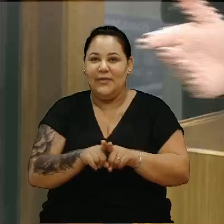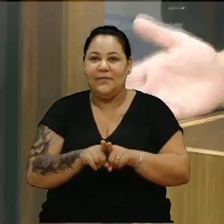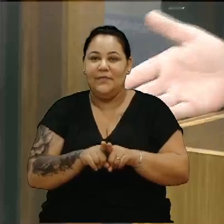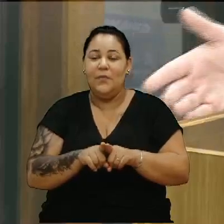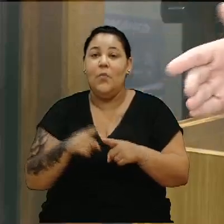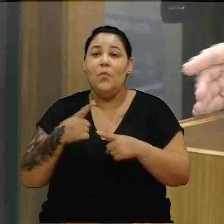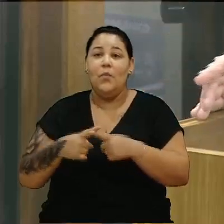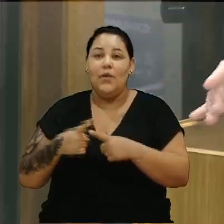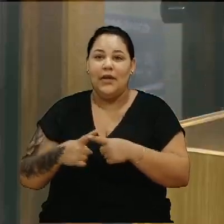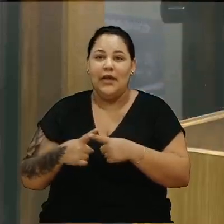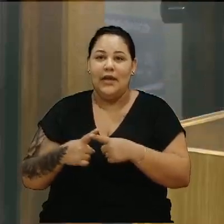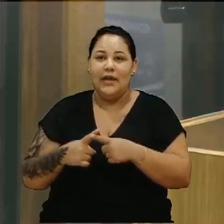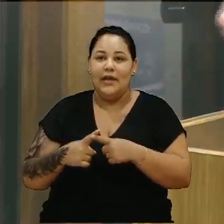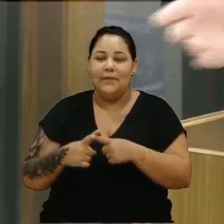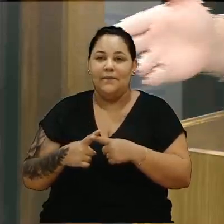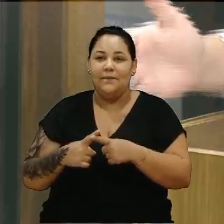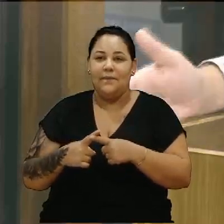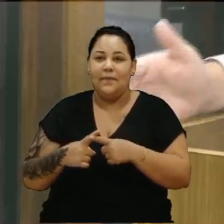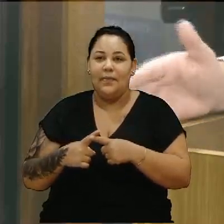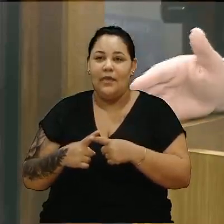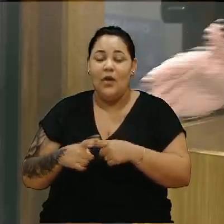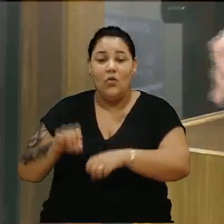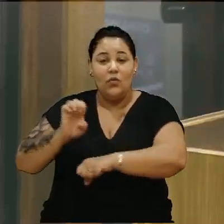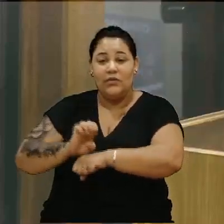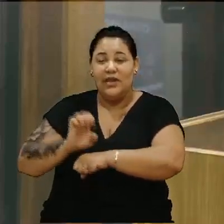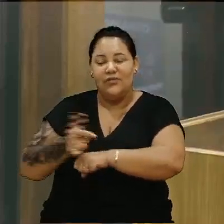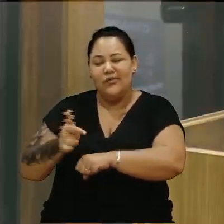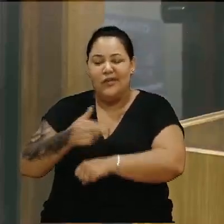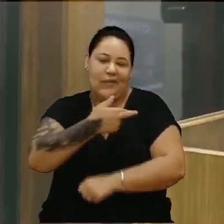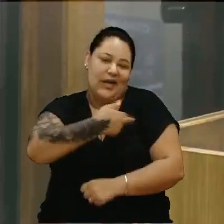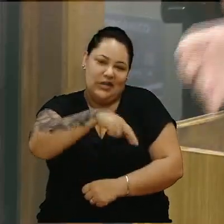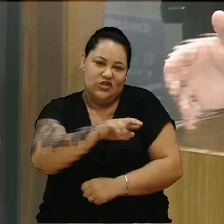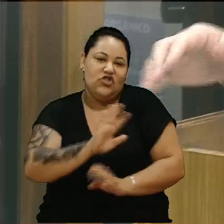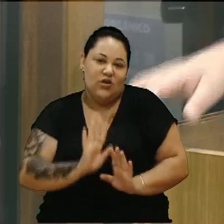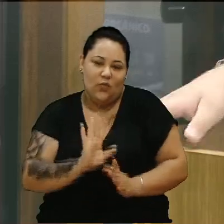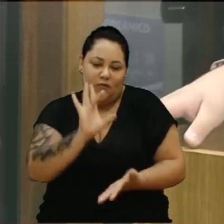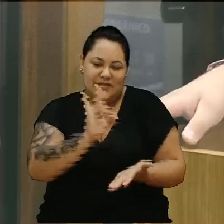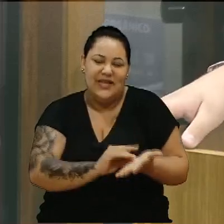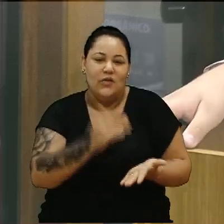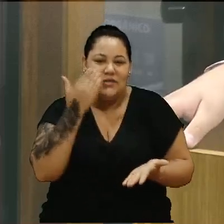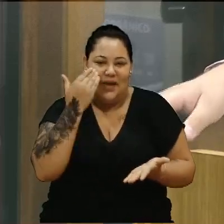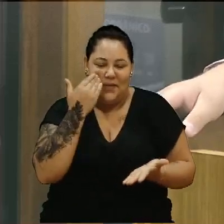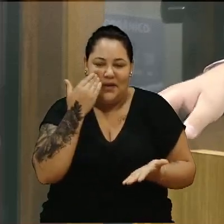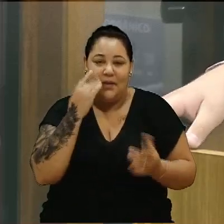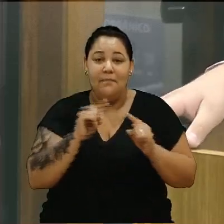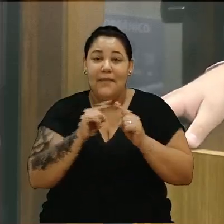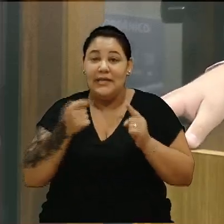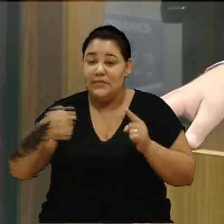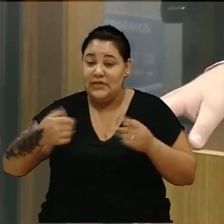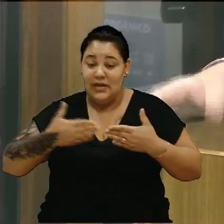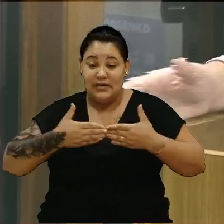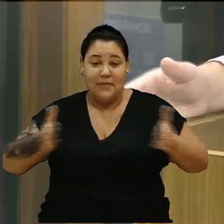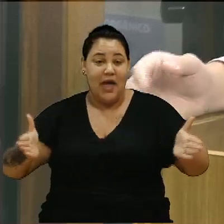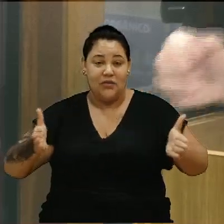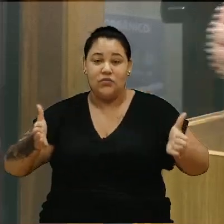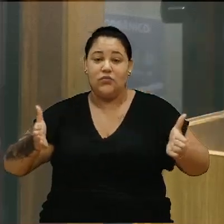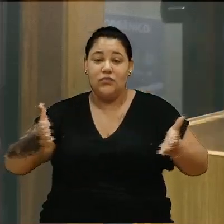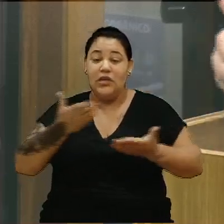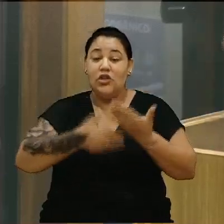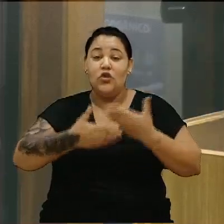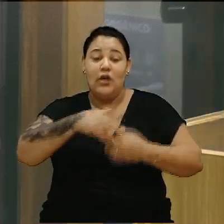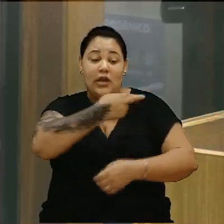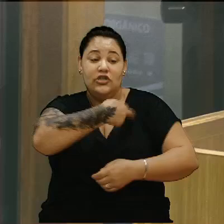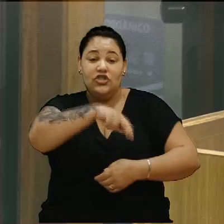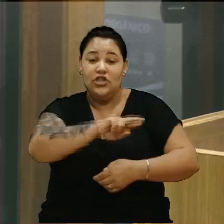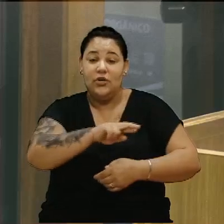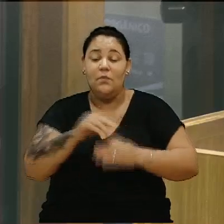não é ateu. Simplesmente o Estado não tem uma religião oficial, mas deve dar espaço para que todas as religiões convivam de maneira pacífica. Então, ao propor esta